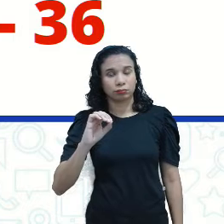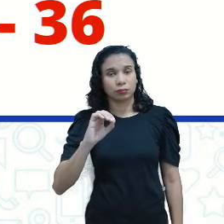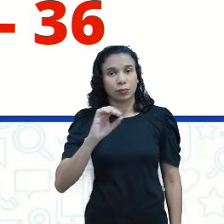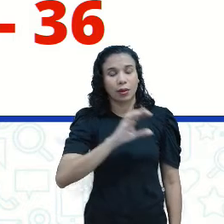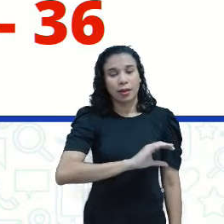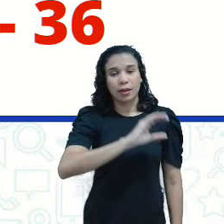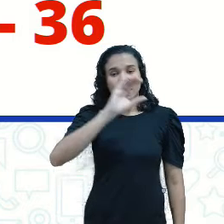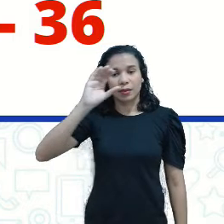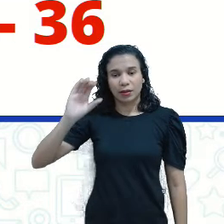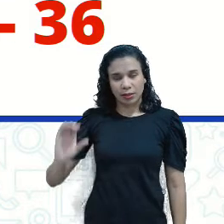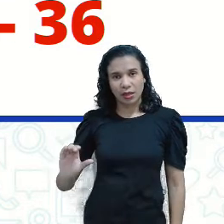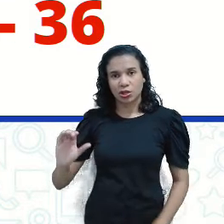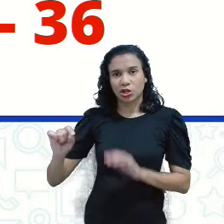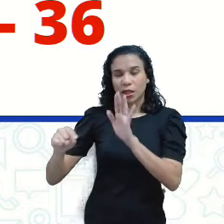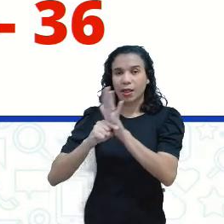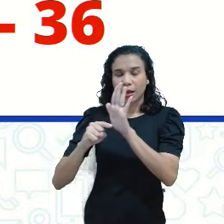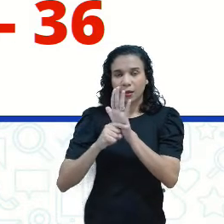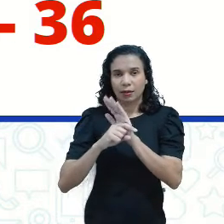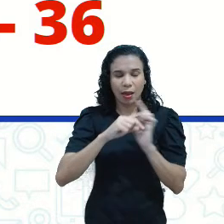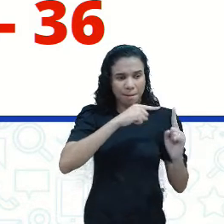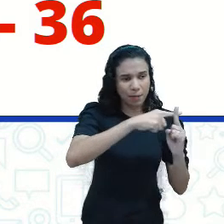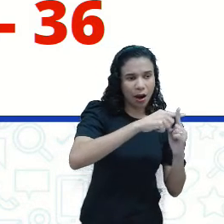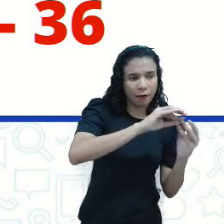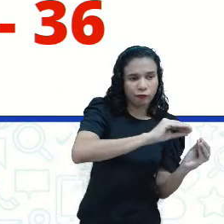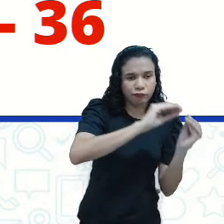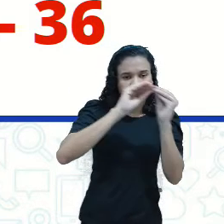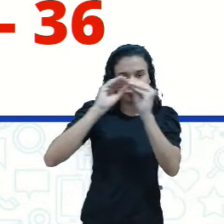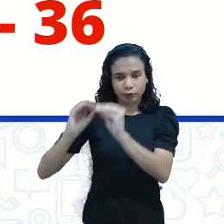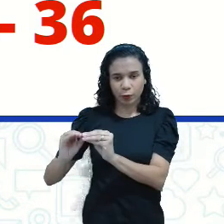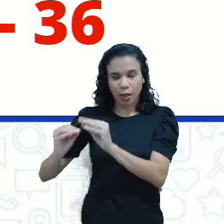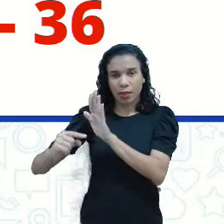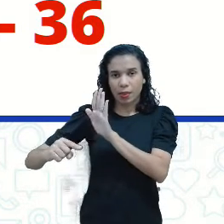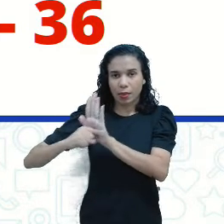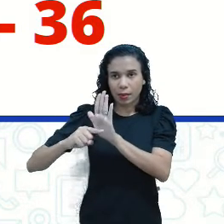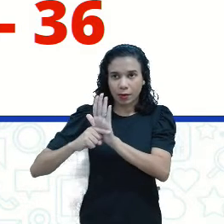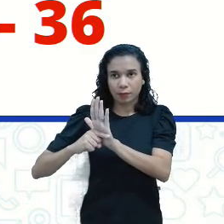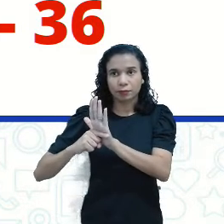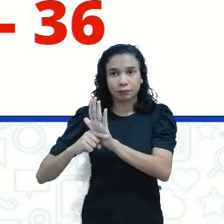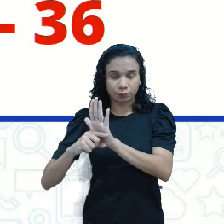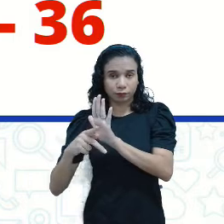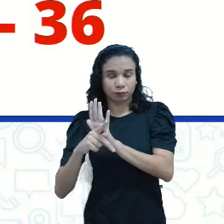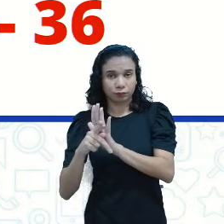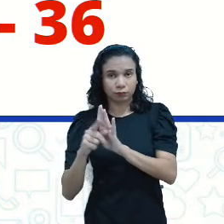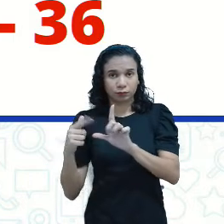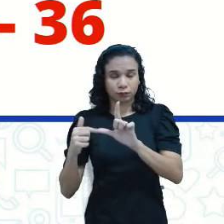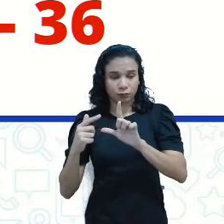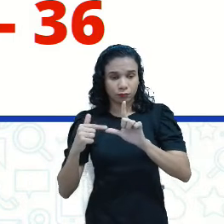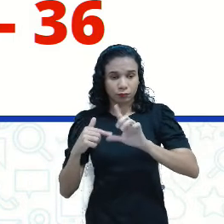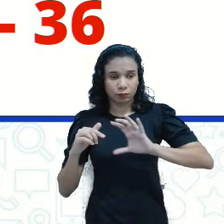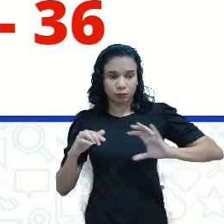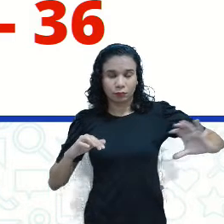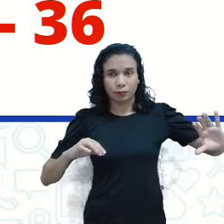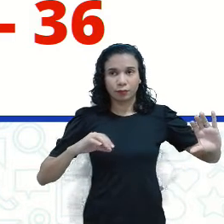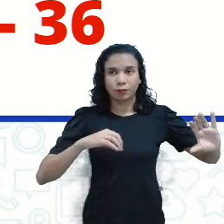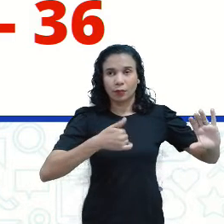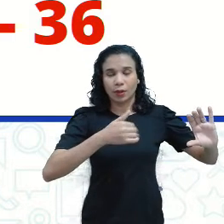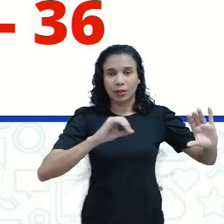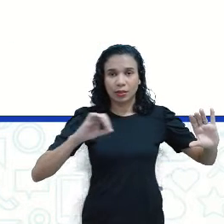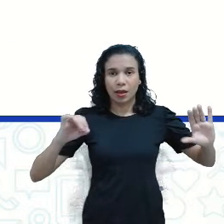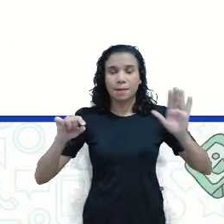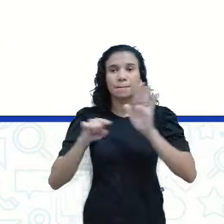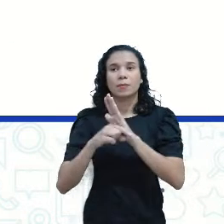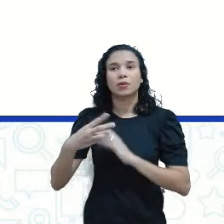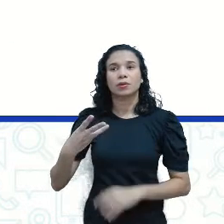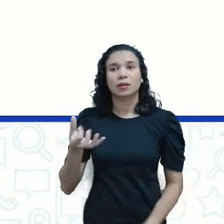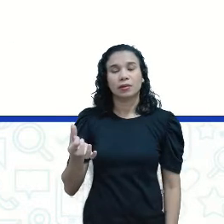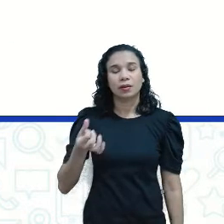passo o 36 para o outro lado negativo, está positivo, passa negativo, vai ficar letra de um lado e número do outro. Então, é 100 menos 36,